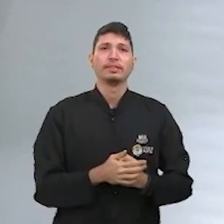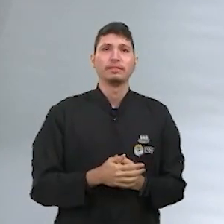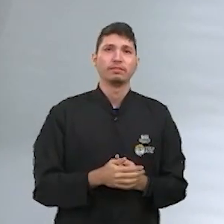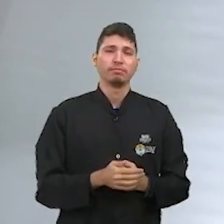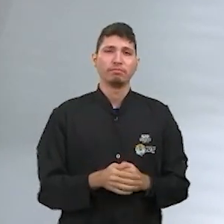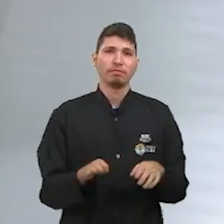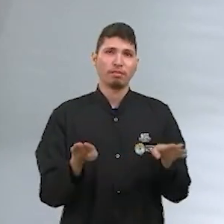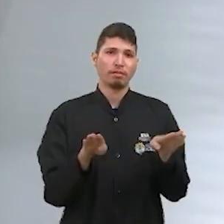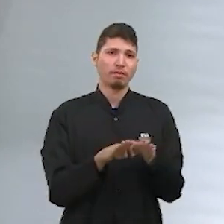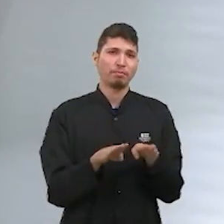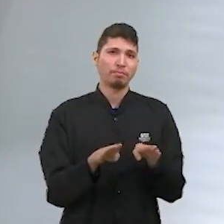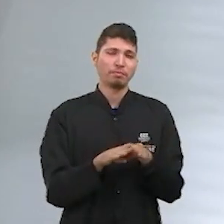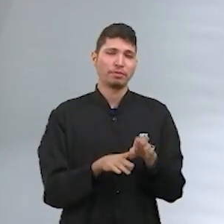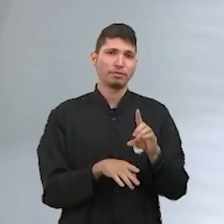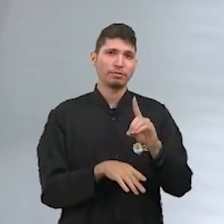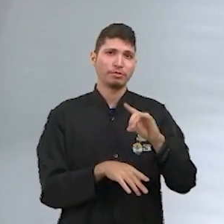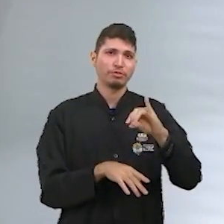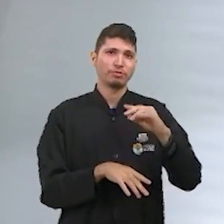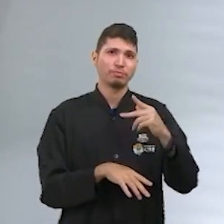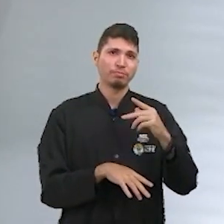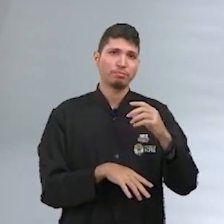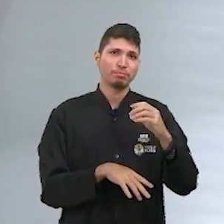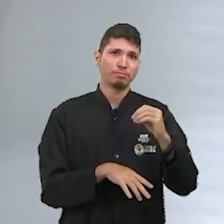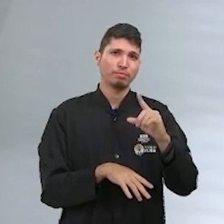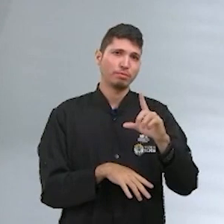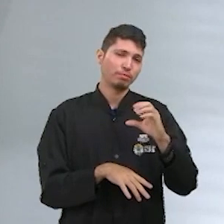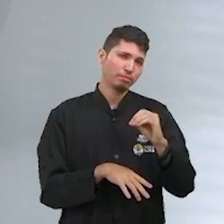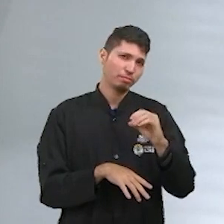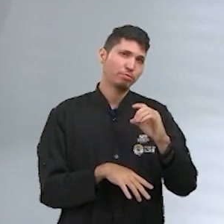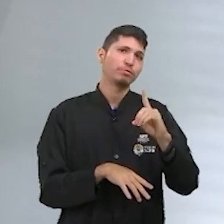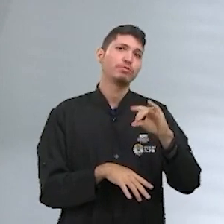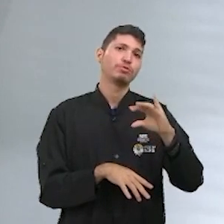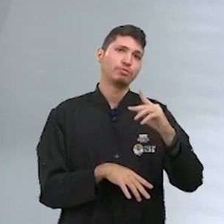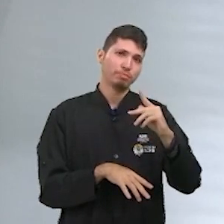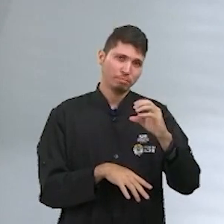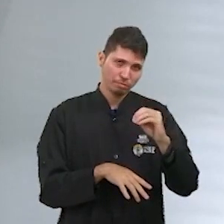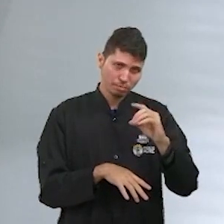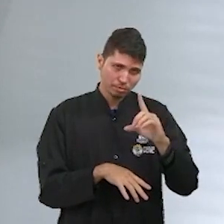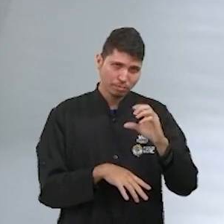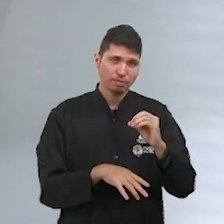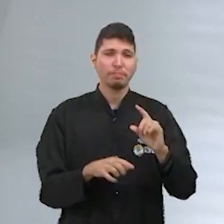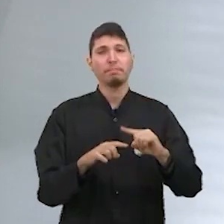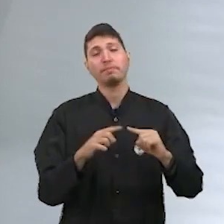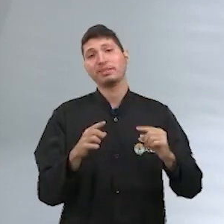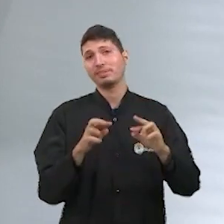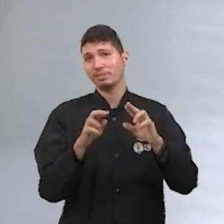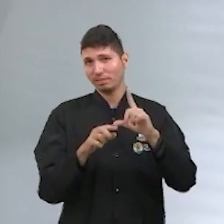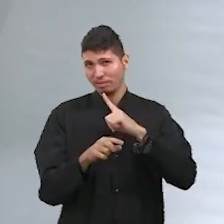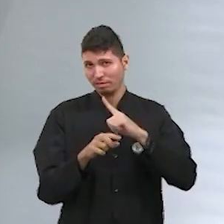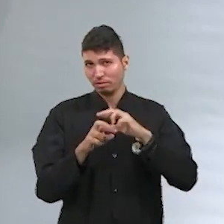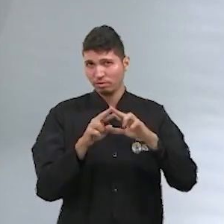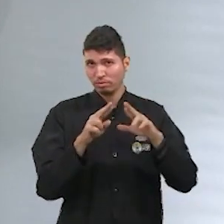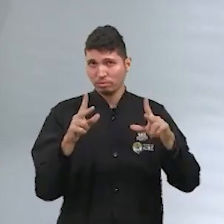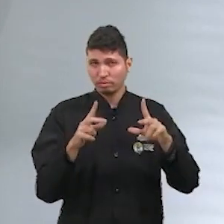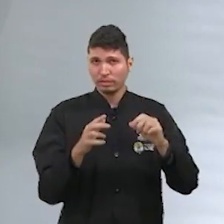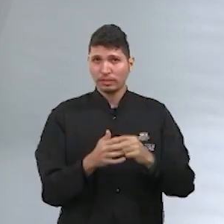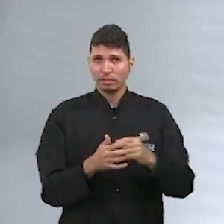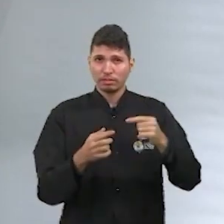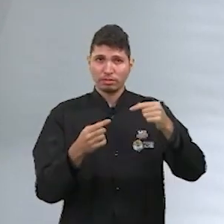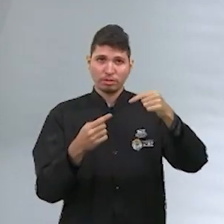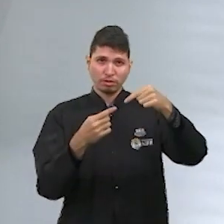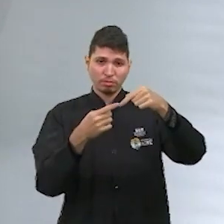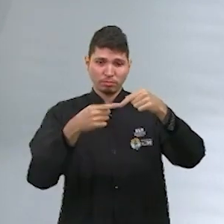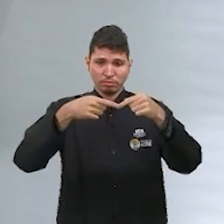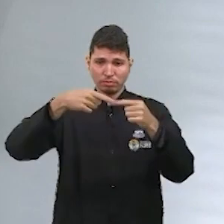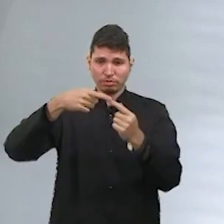polo-dipolo, só que ela possui um diferencial. O que é esse diferencial? O próprio nome já está falando, é uma ligação de